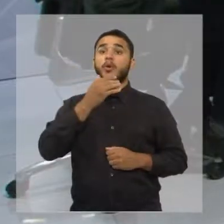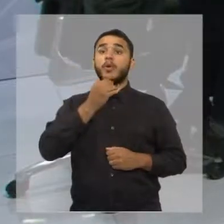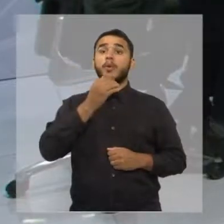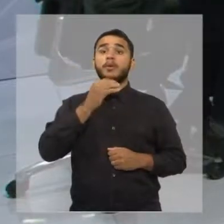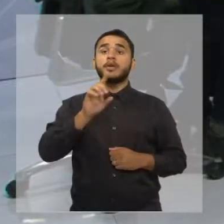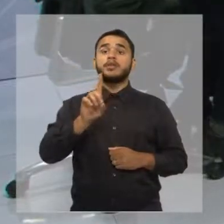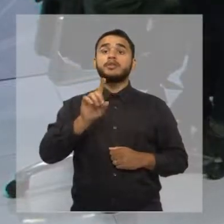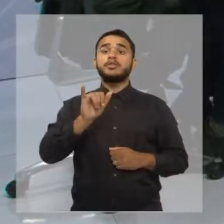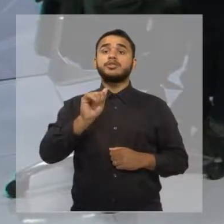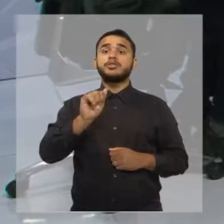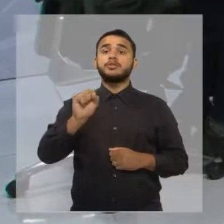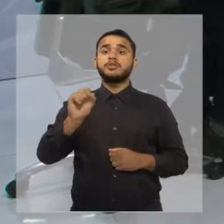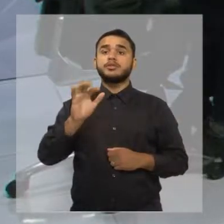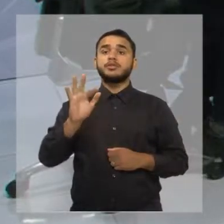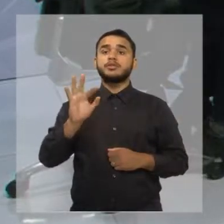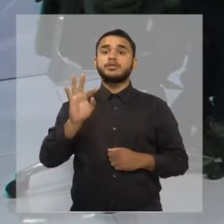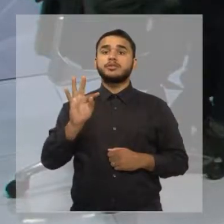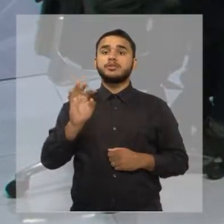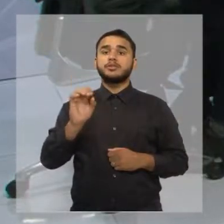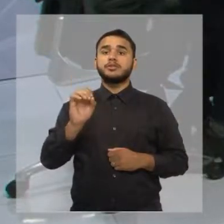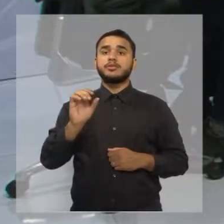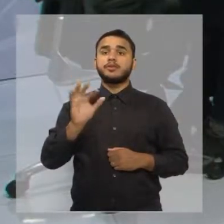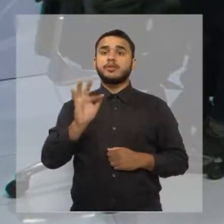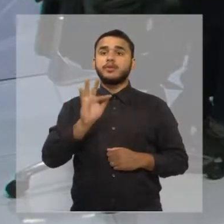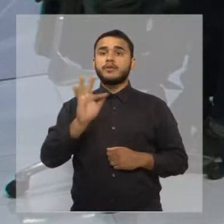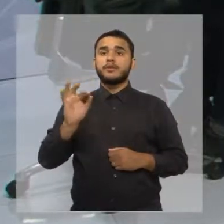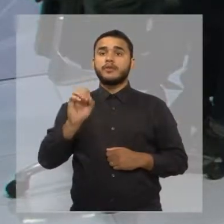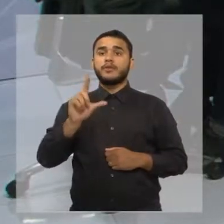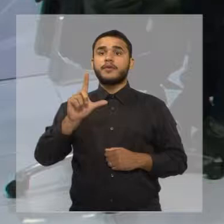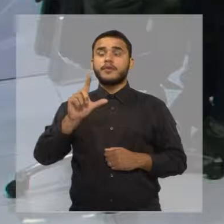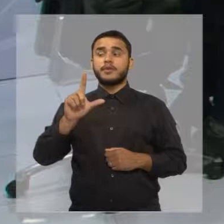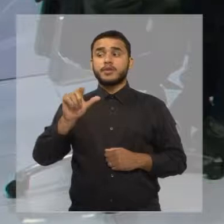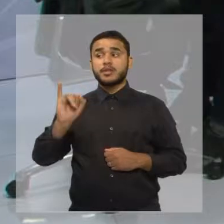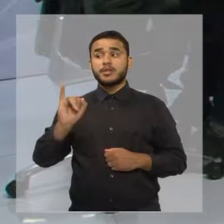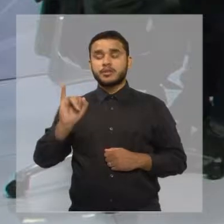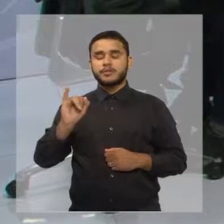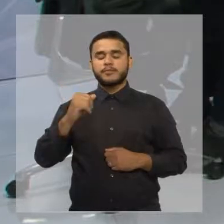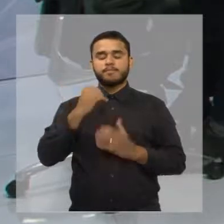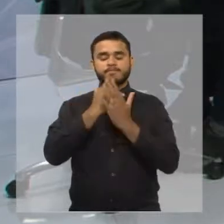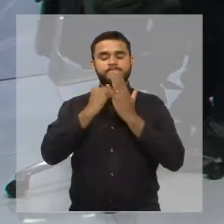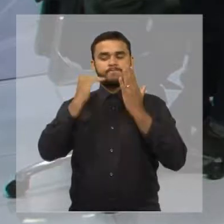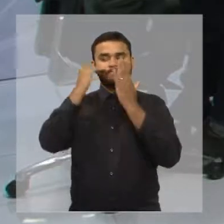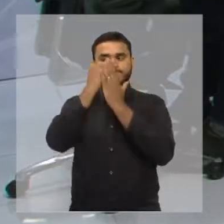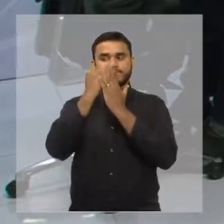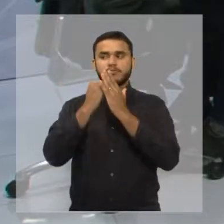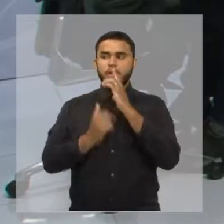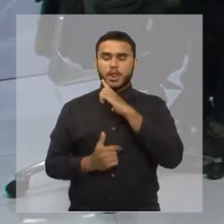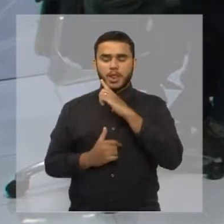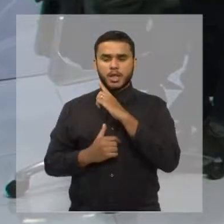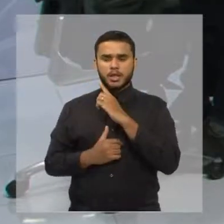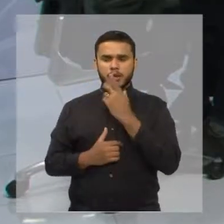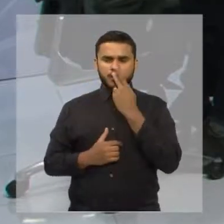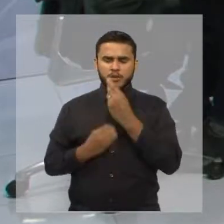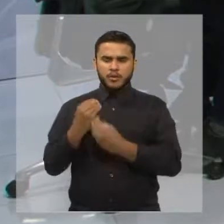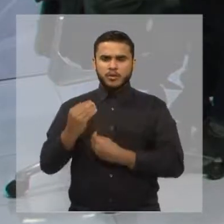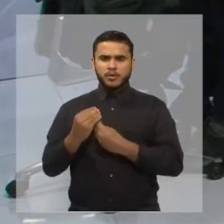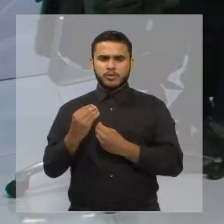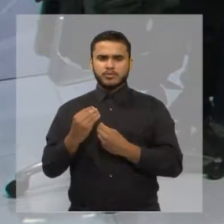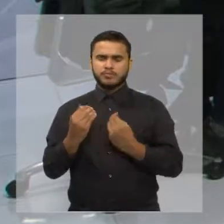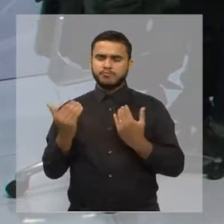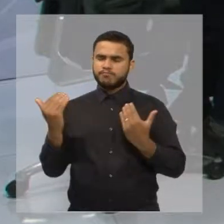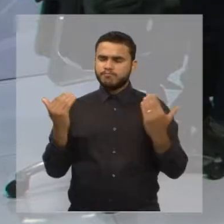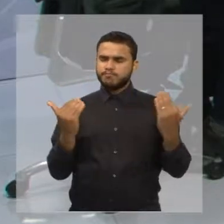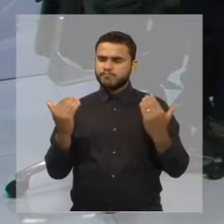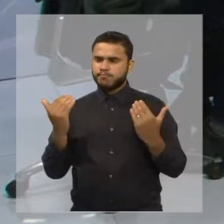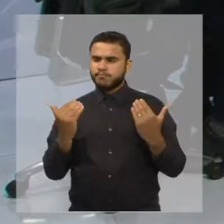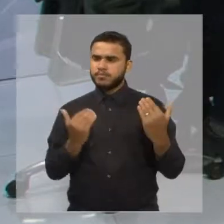Dias Toffoli, também aí se verifica o abuso, de um lado e do outro. É nessa perspectiva que eu quero colocar